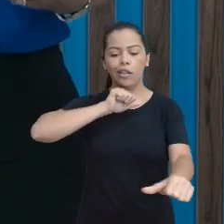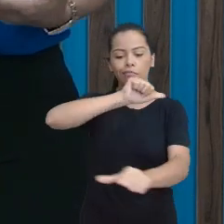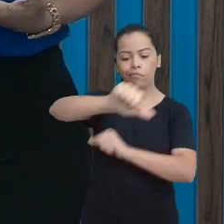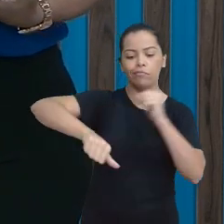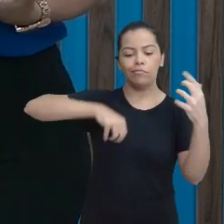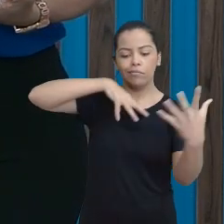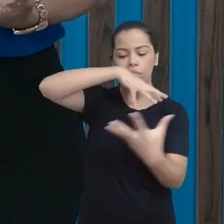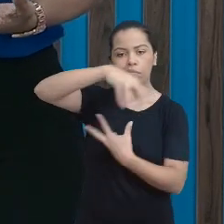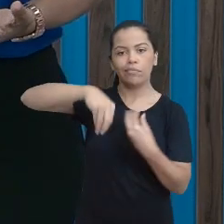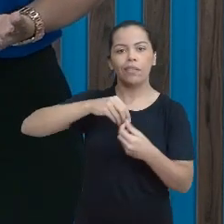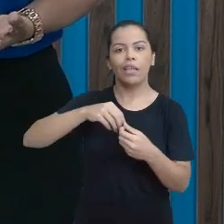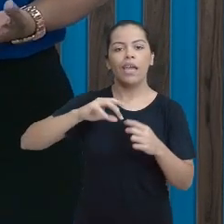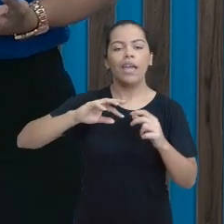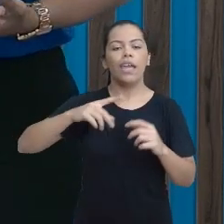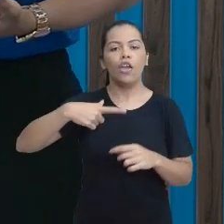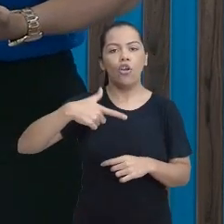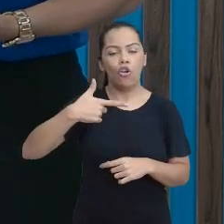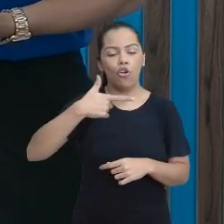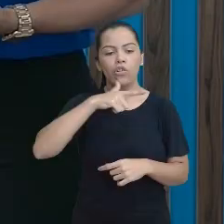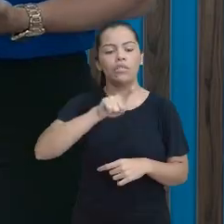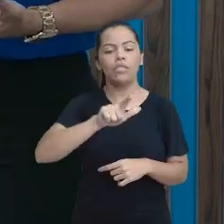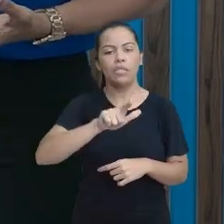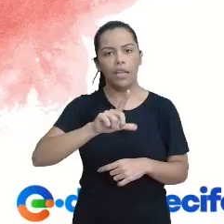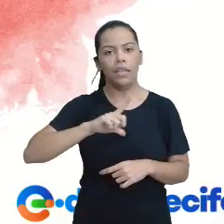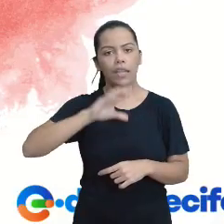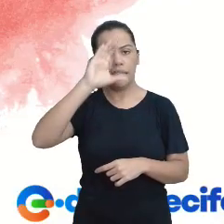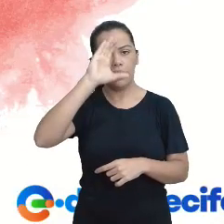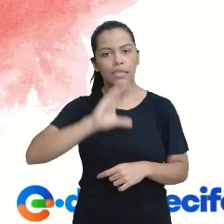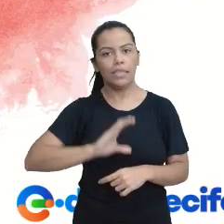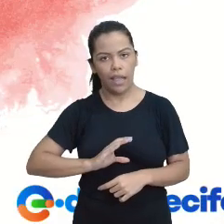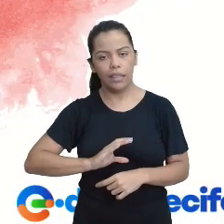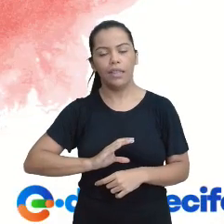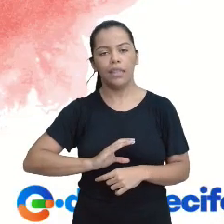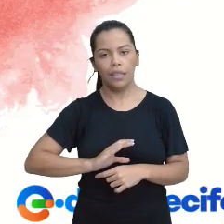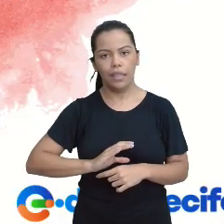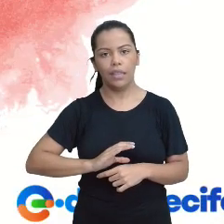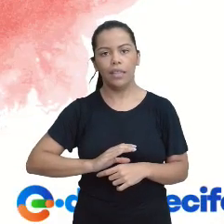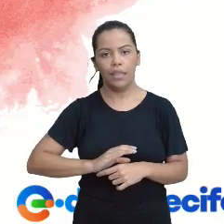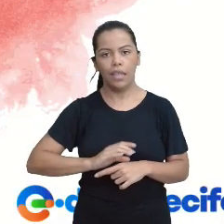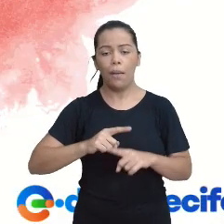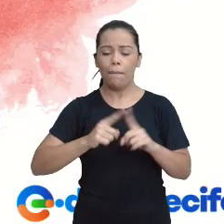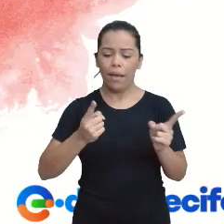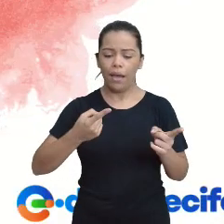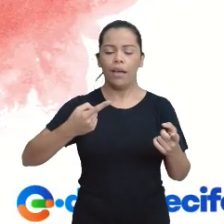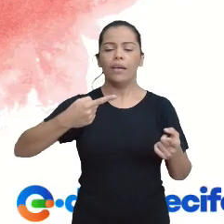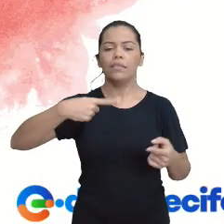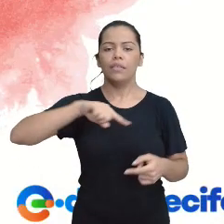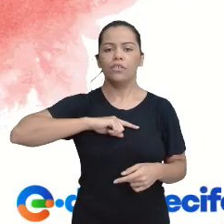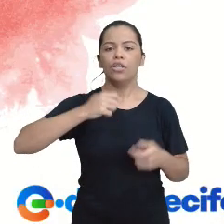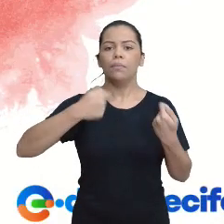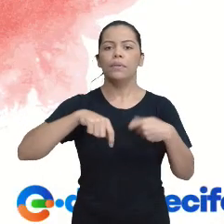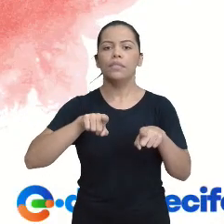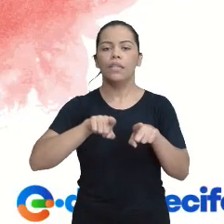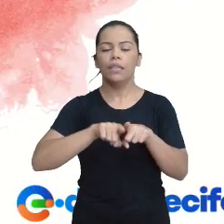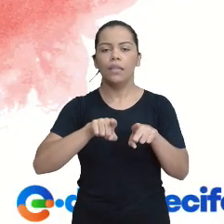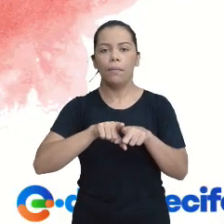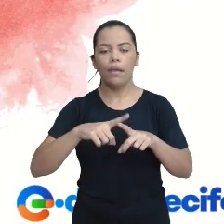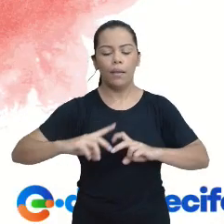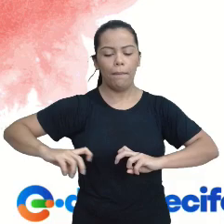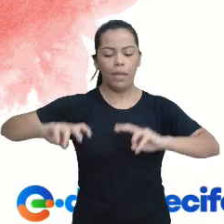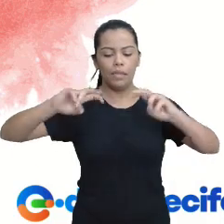nossa experiência de cidadania, mas a gente precisa olhar para as nossas relações, entendê-las